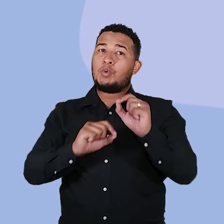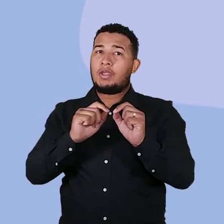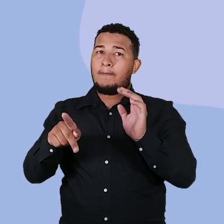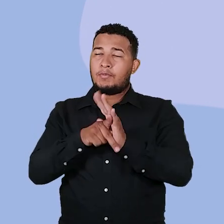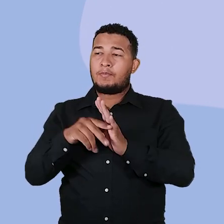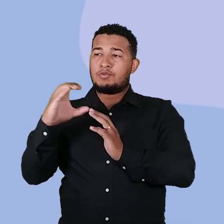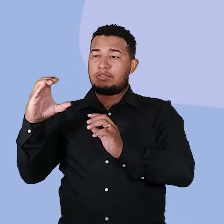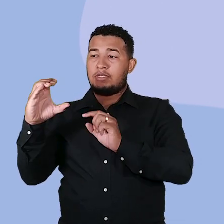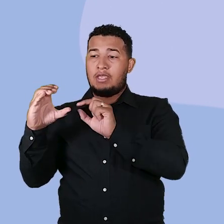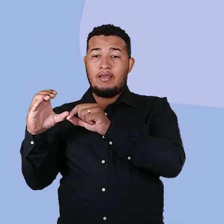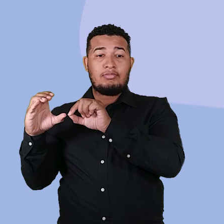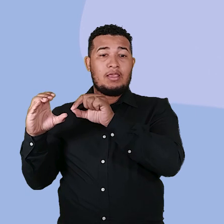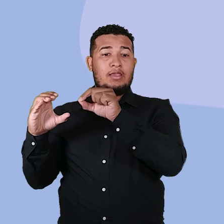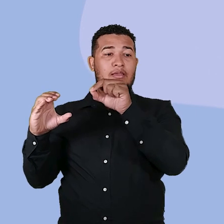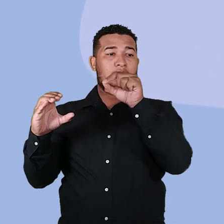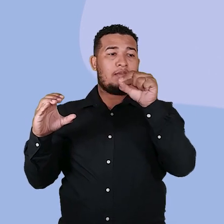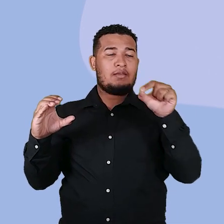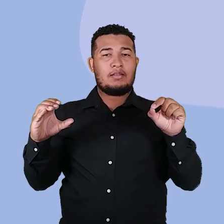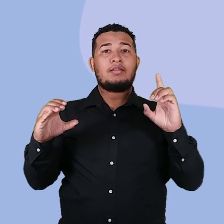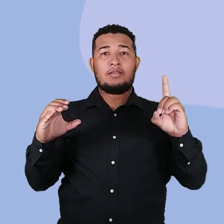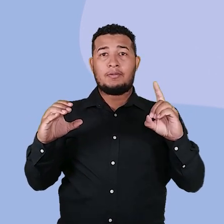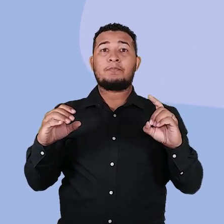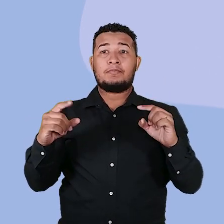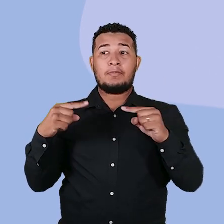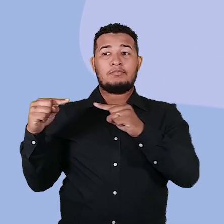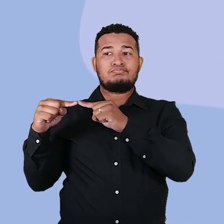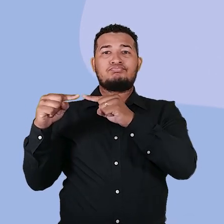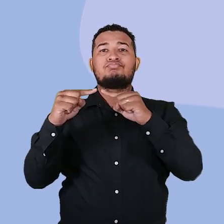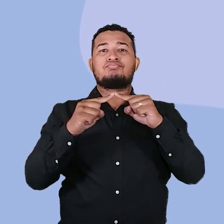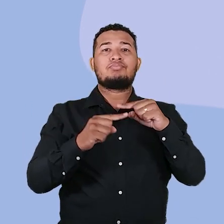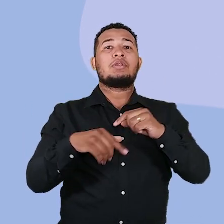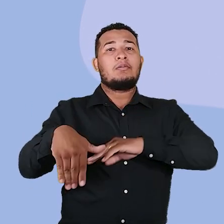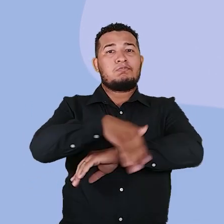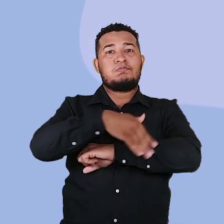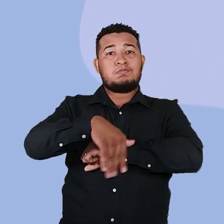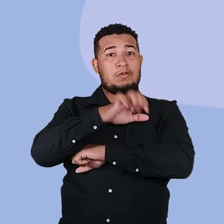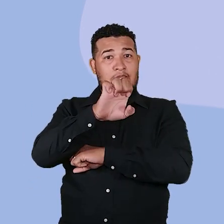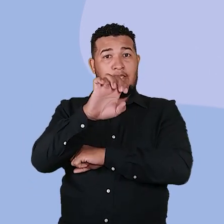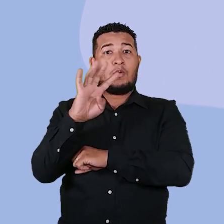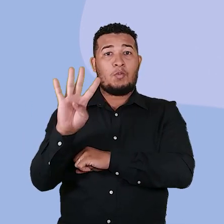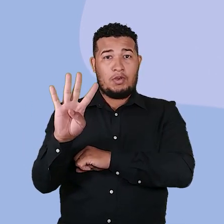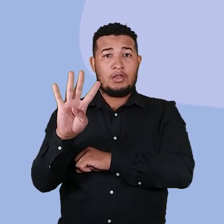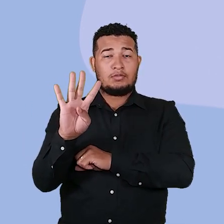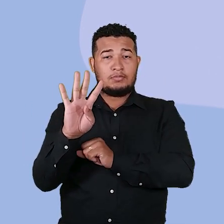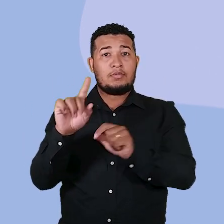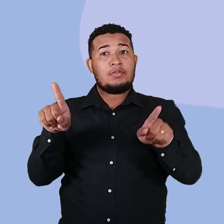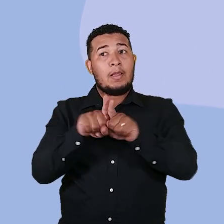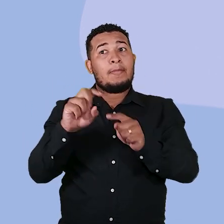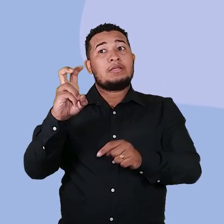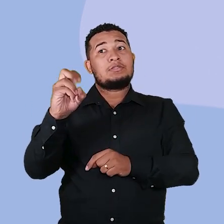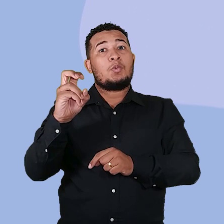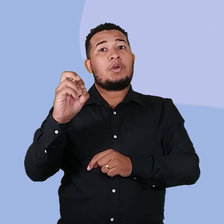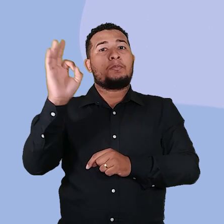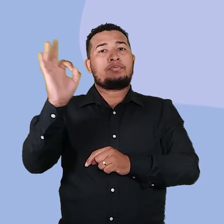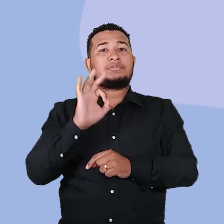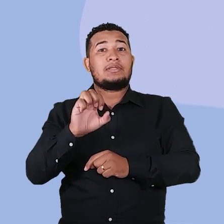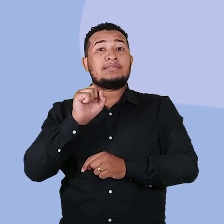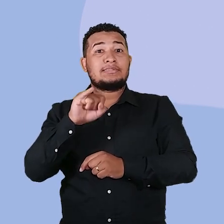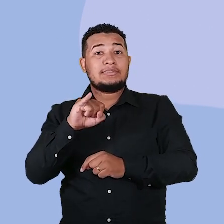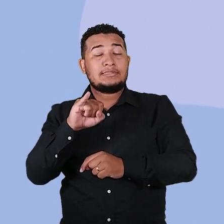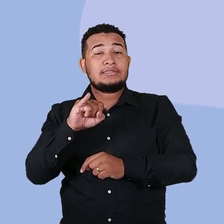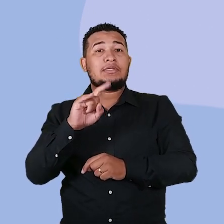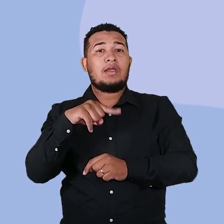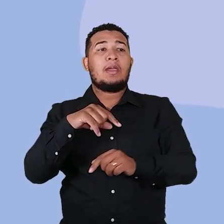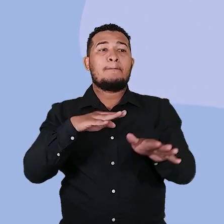no deslocamento do ponto c ao ponto b passando pela estrada é quatro e de